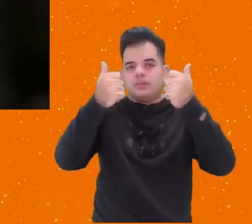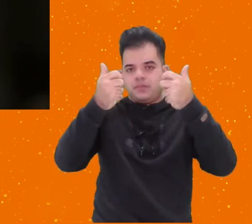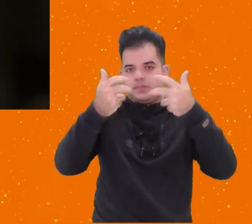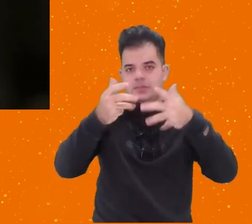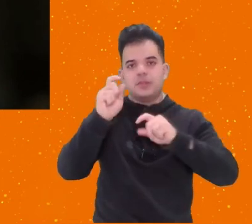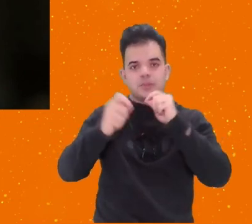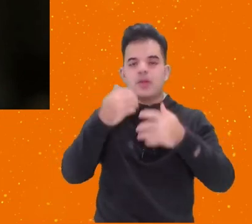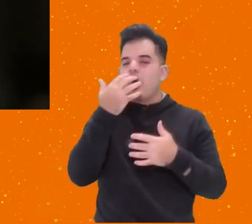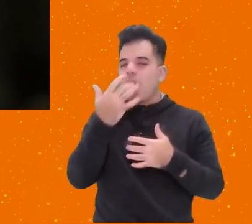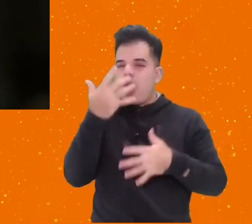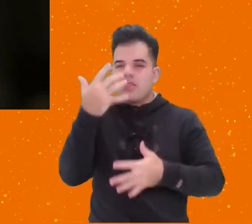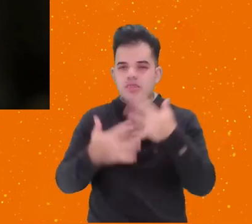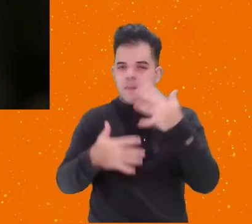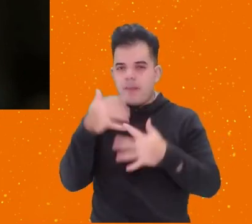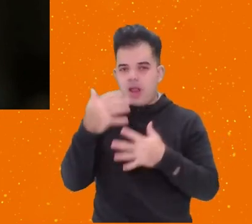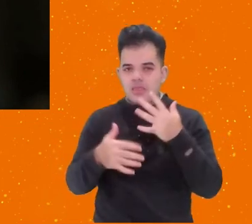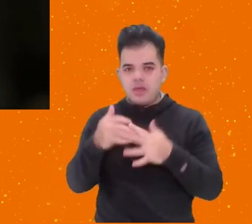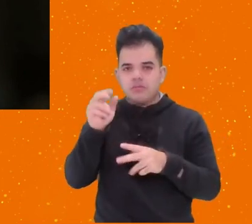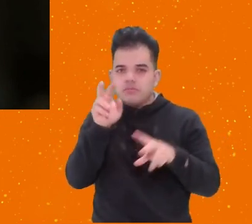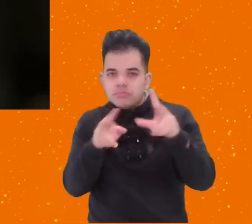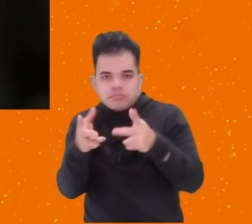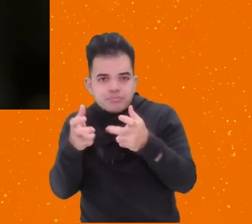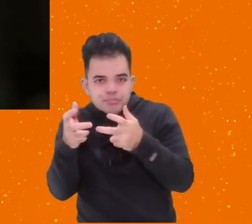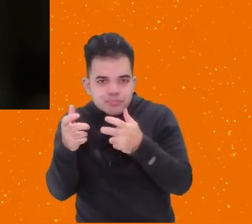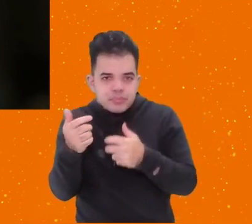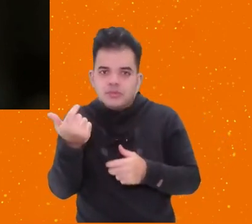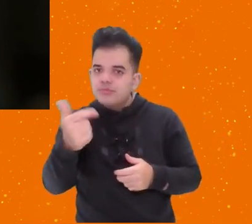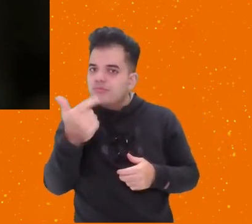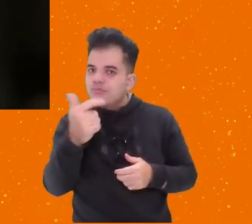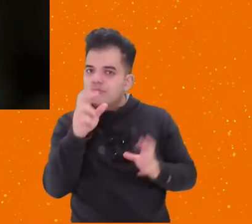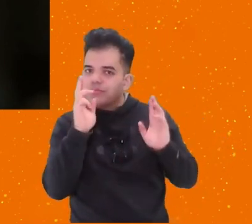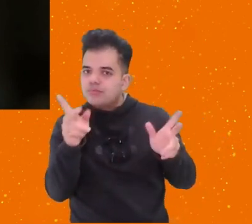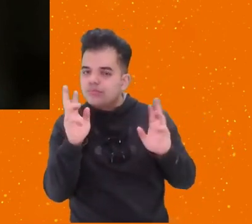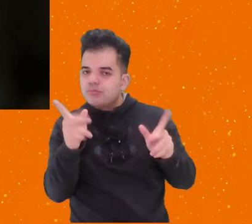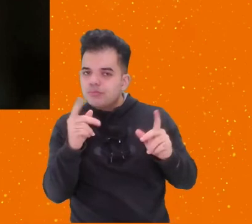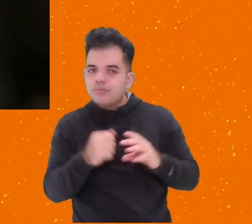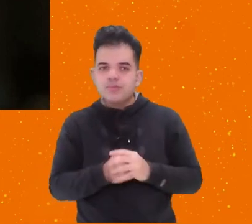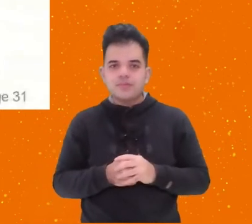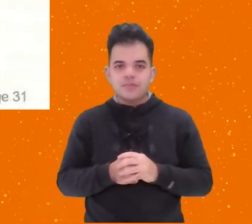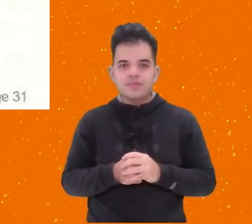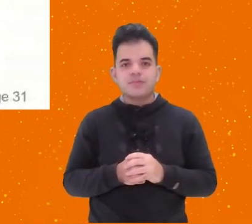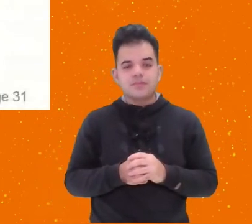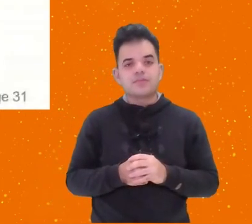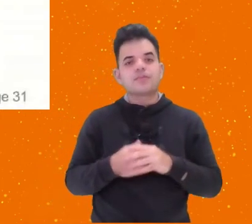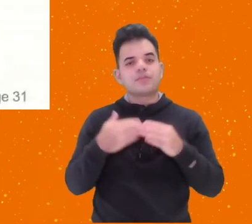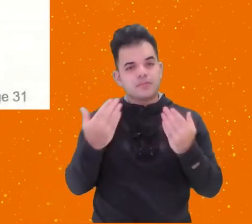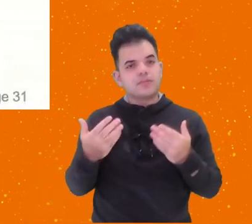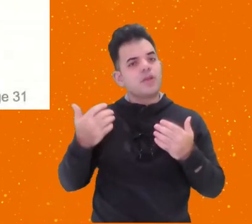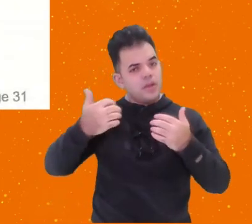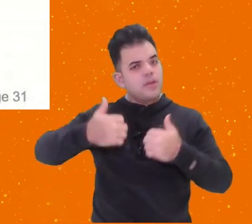cromática, né? Coisa que aqui já não tem, ok? Então isso é uma grande